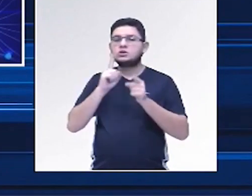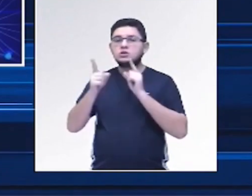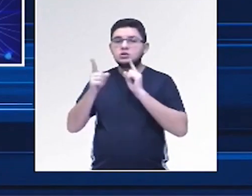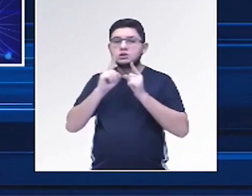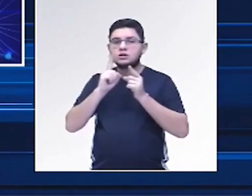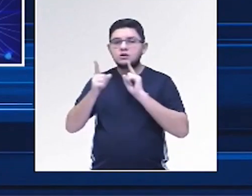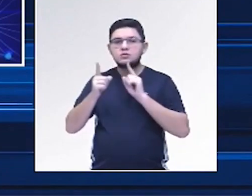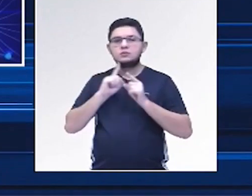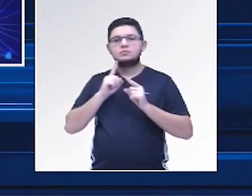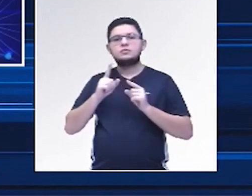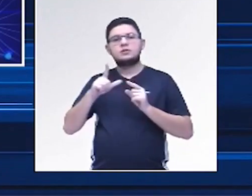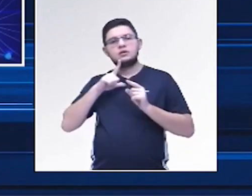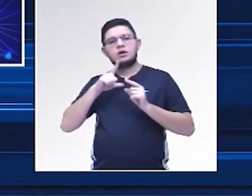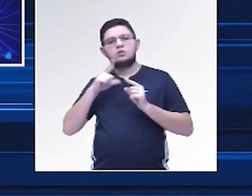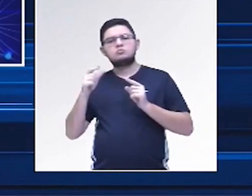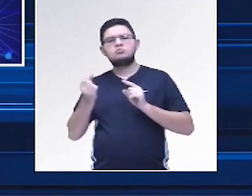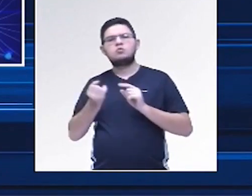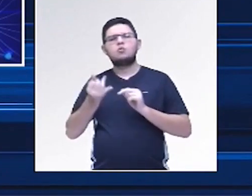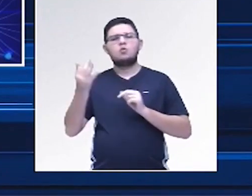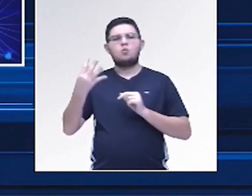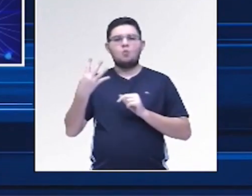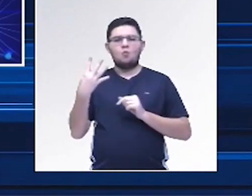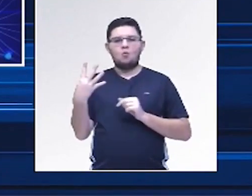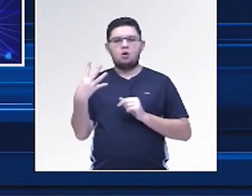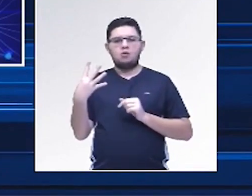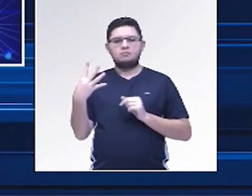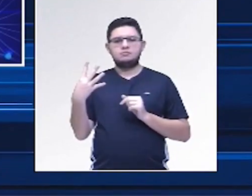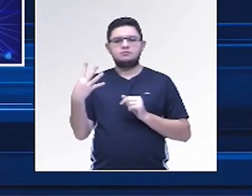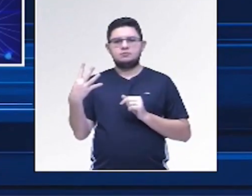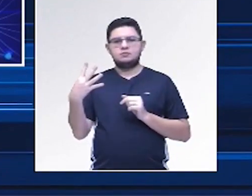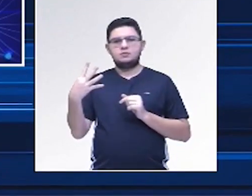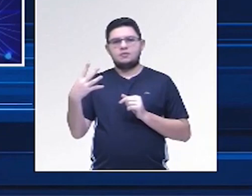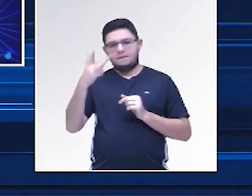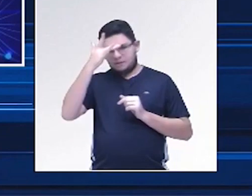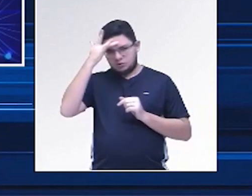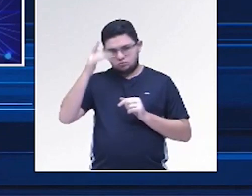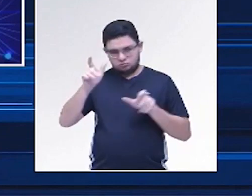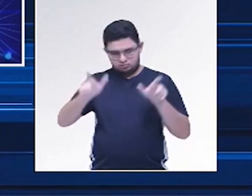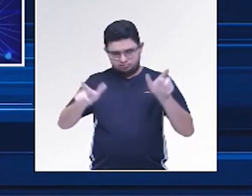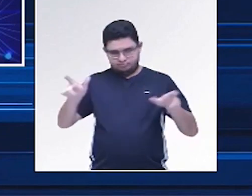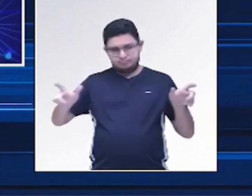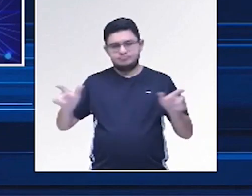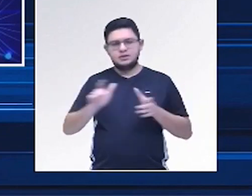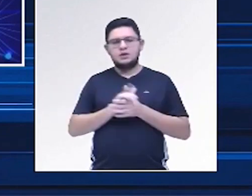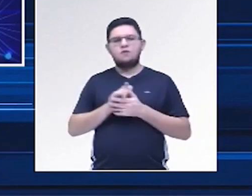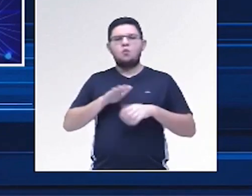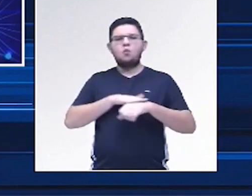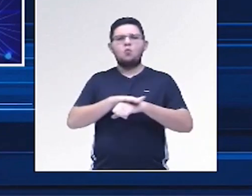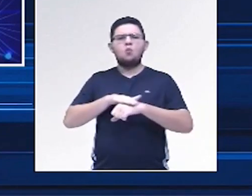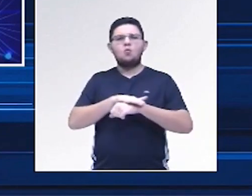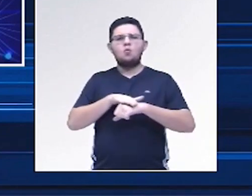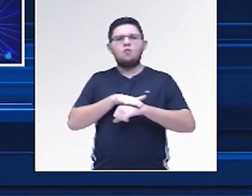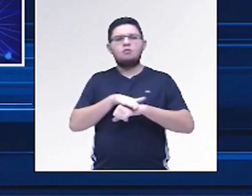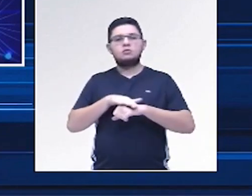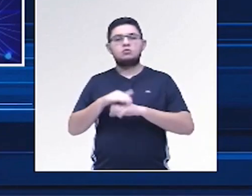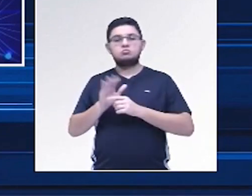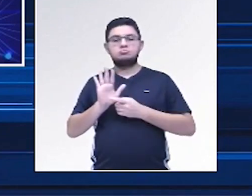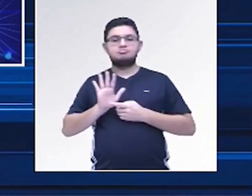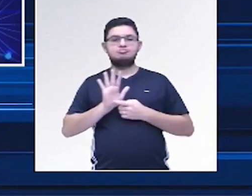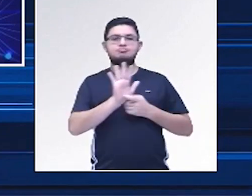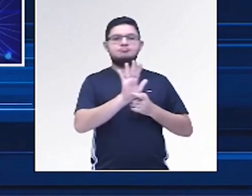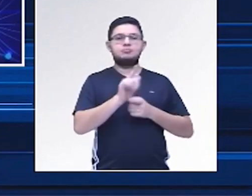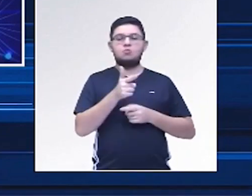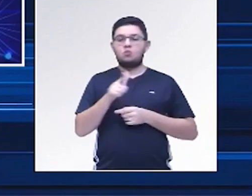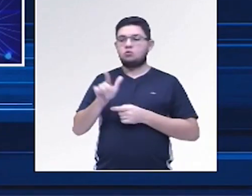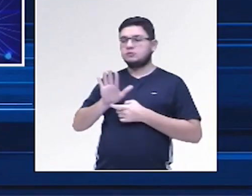os nossos personagens, que vocês já estão vendo aí com calma, não é? Eles vão conversar entre si e um se apresenta para o